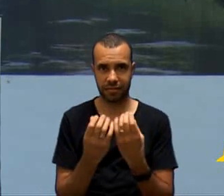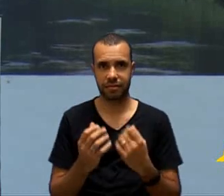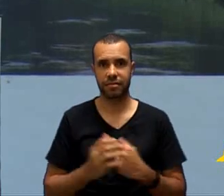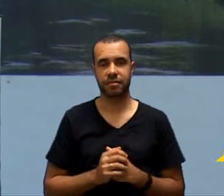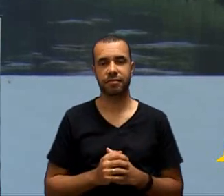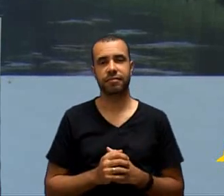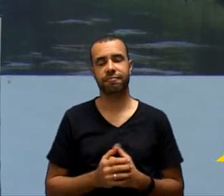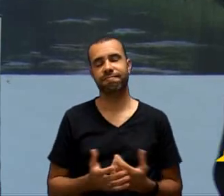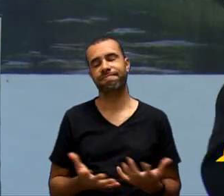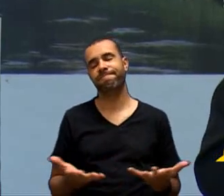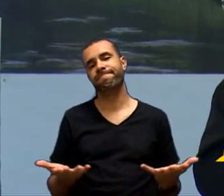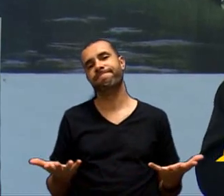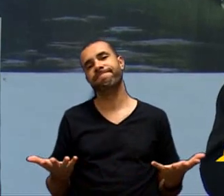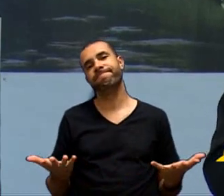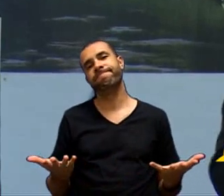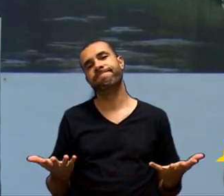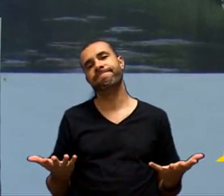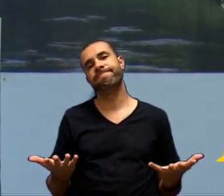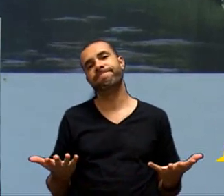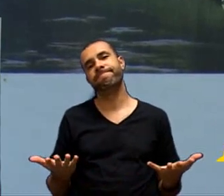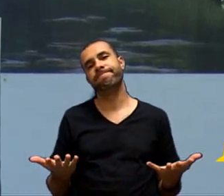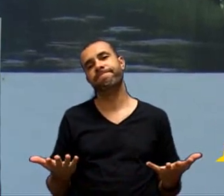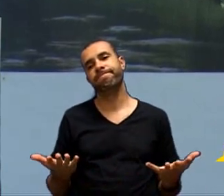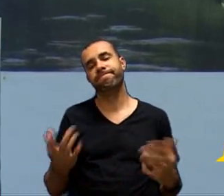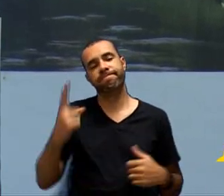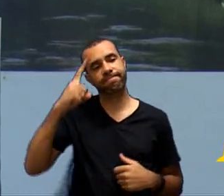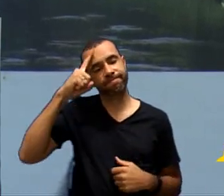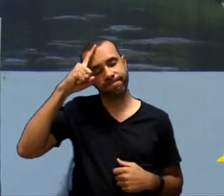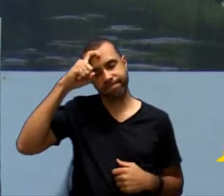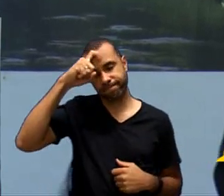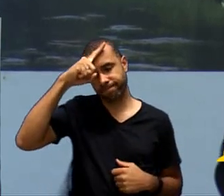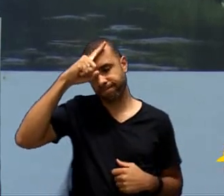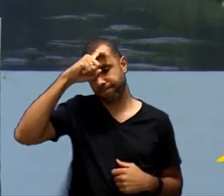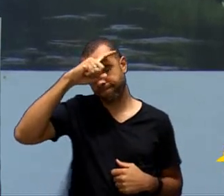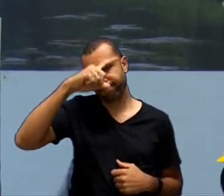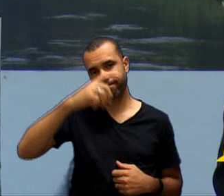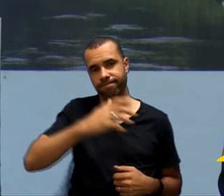Ai, que difícil dizer para vocês até logo.